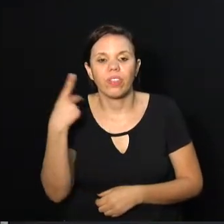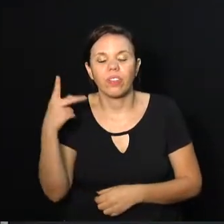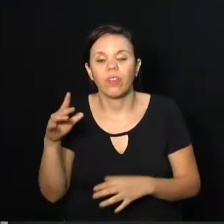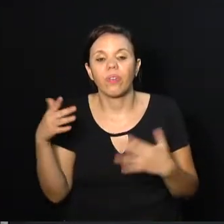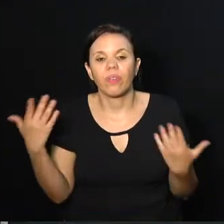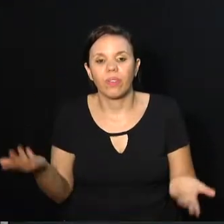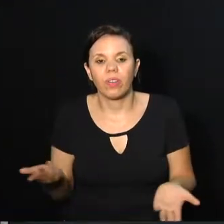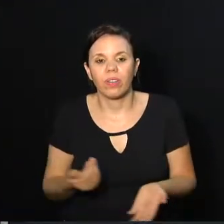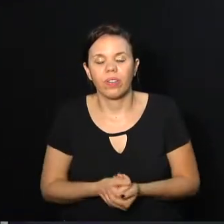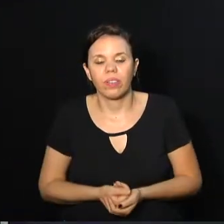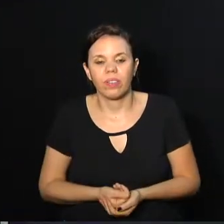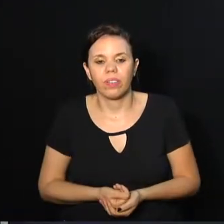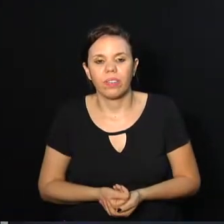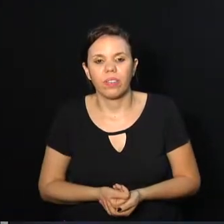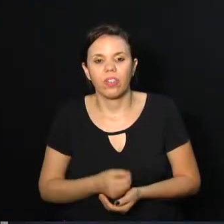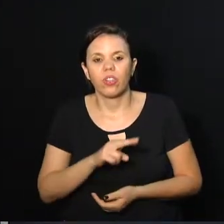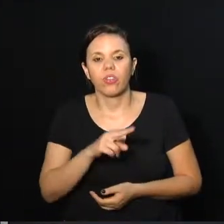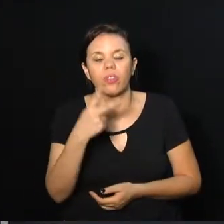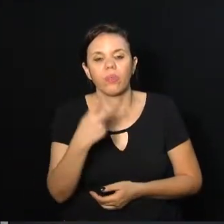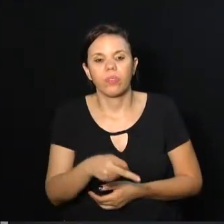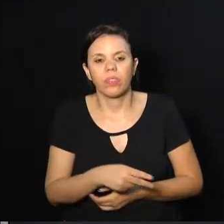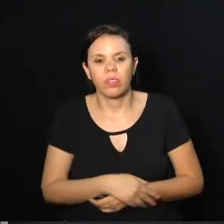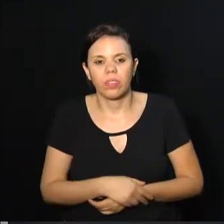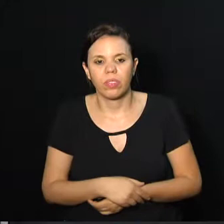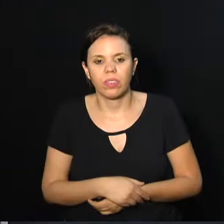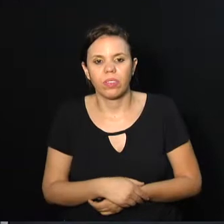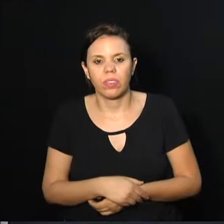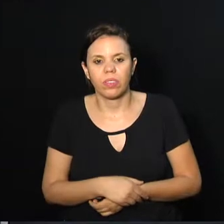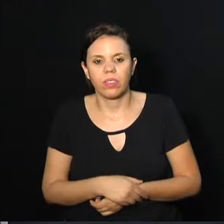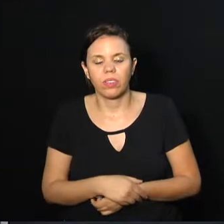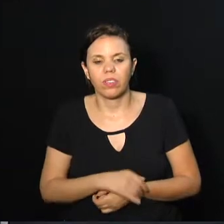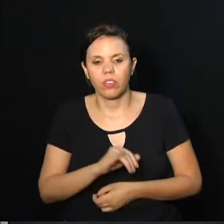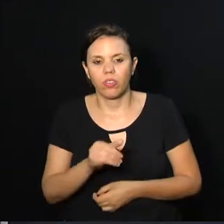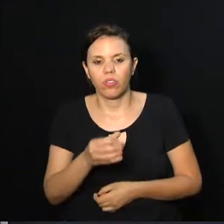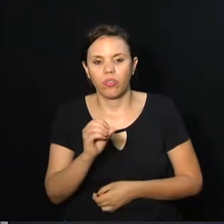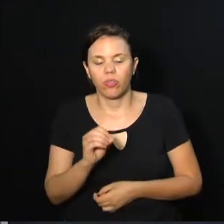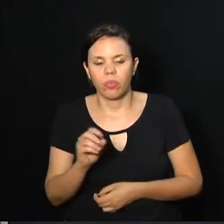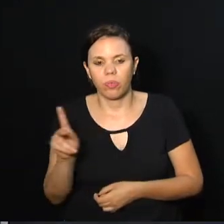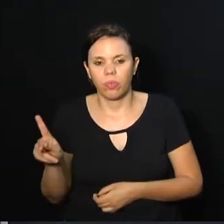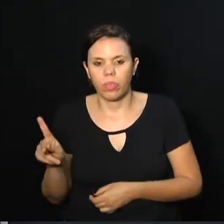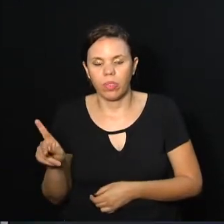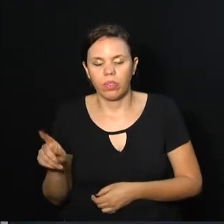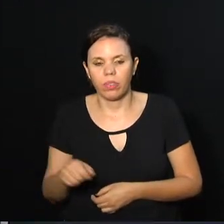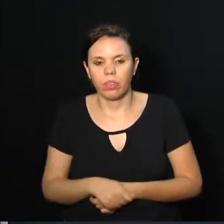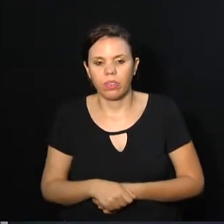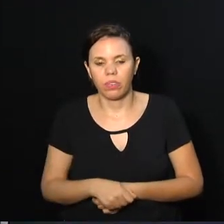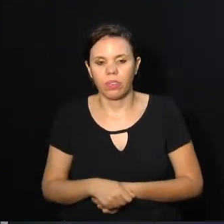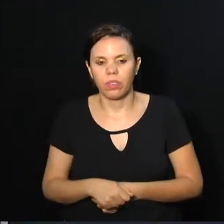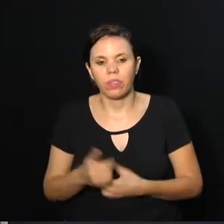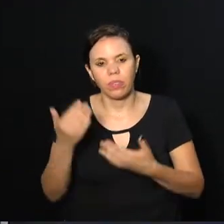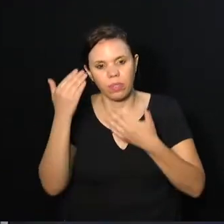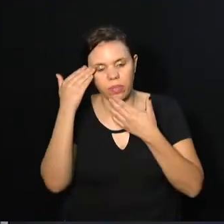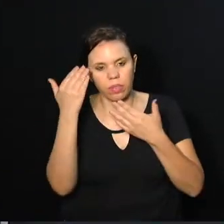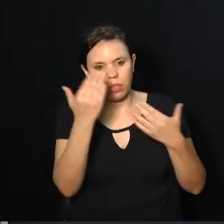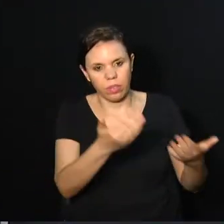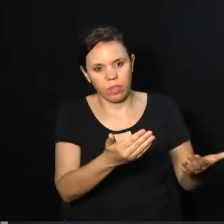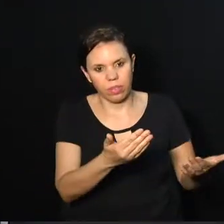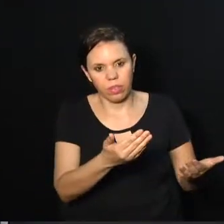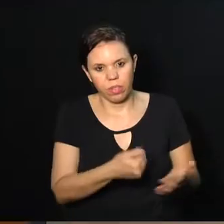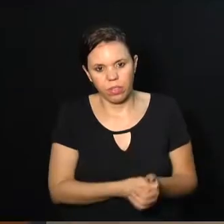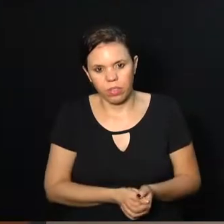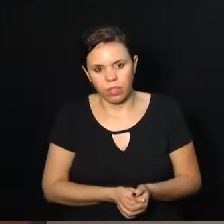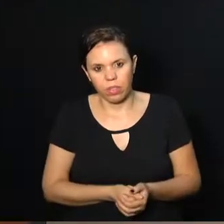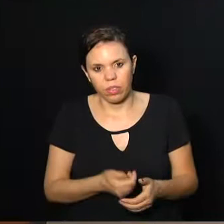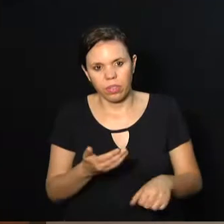porque, né? Como que é o nome do senhor mesmo? Mas viu? João Pedro. João Pedro. Tá bom? Obrigado, viu, João Pedro? Tá. Obrigado mesmo,